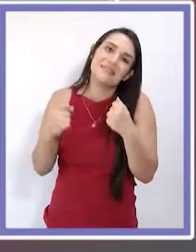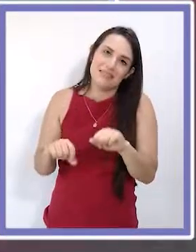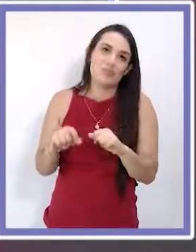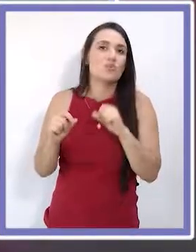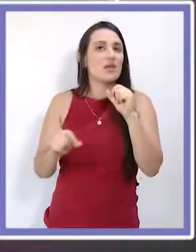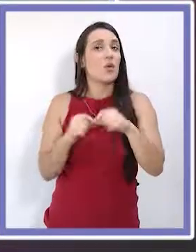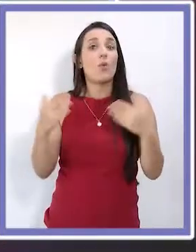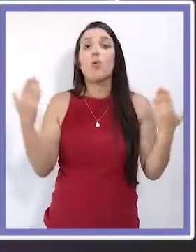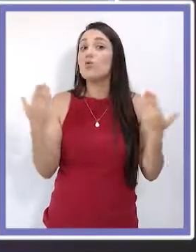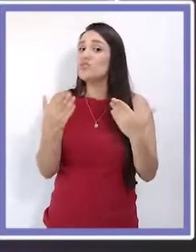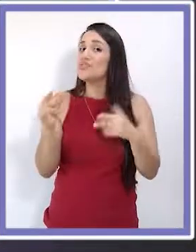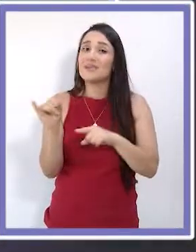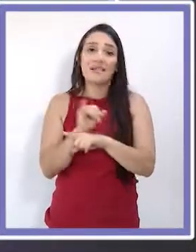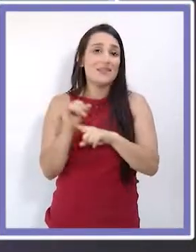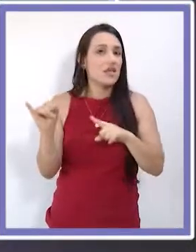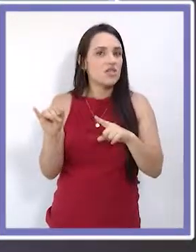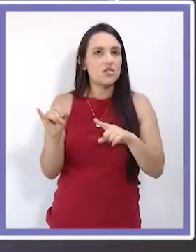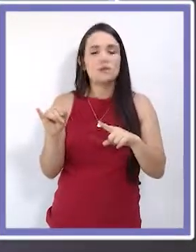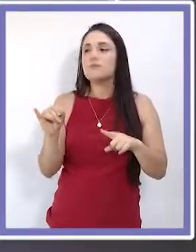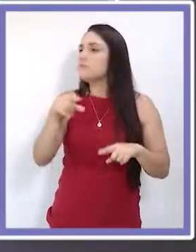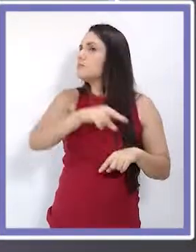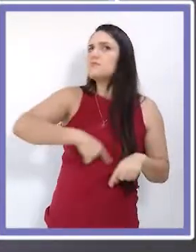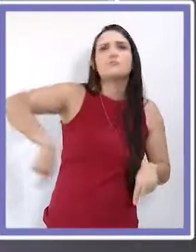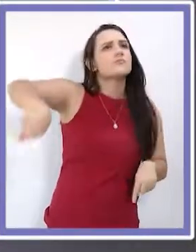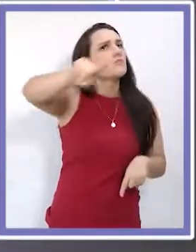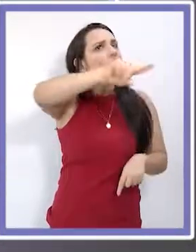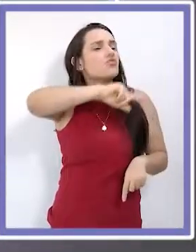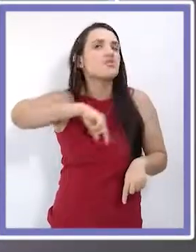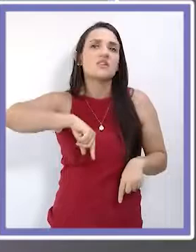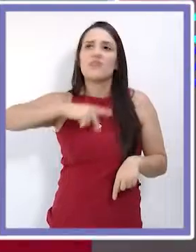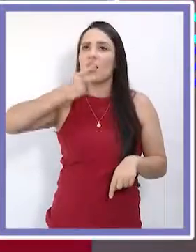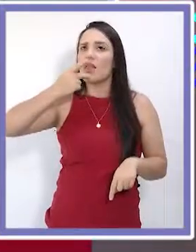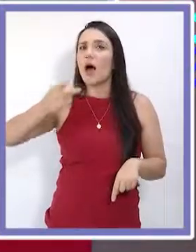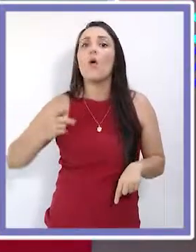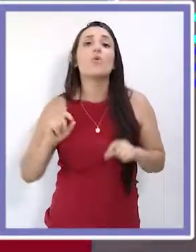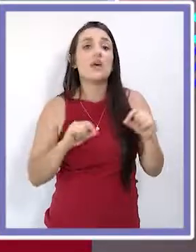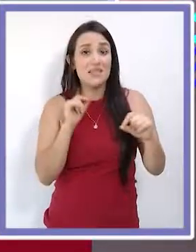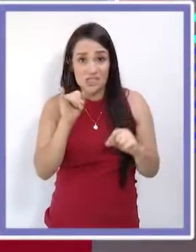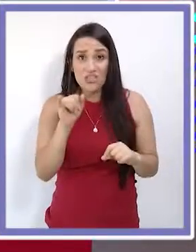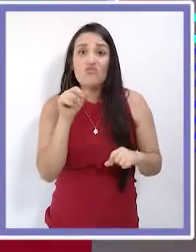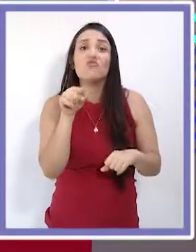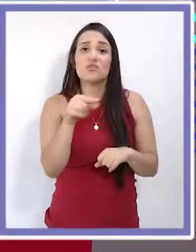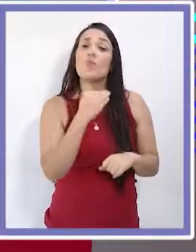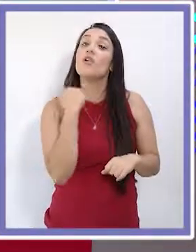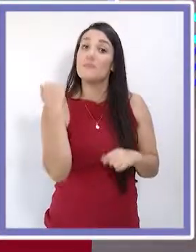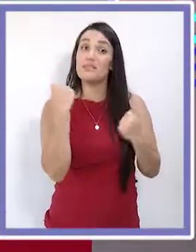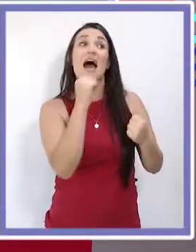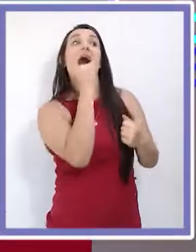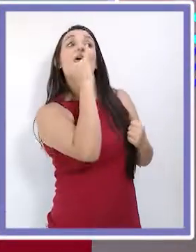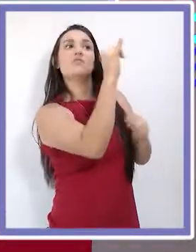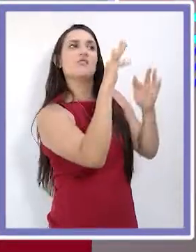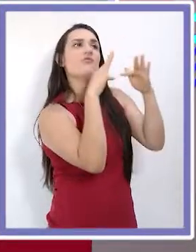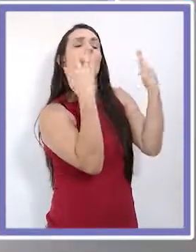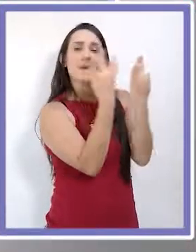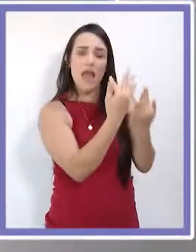é isso que hoje as campanhas no país todo declara-se doador de órgãos, avisa a sua